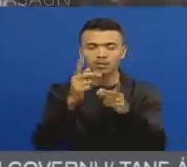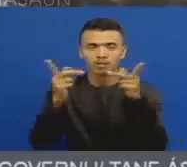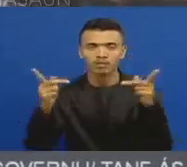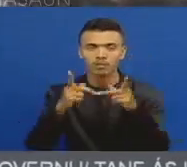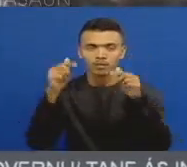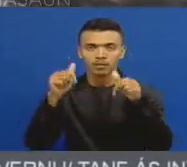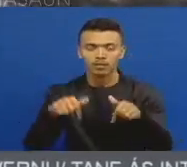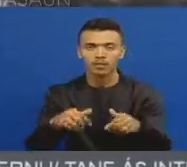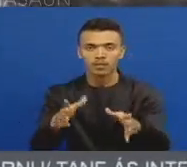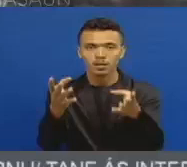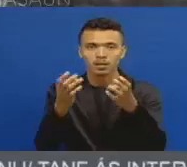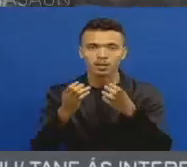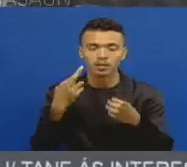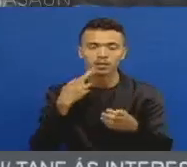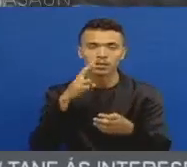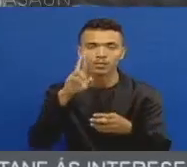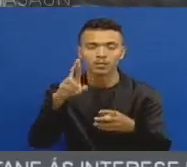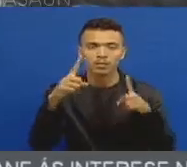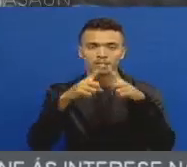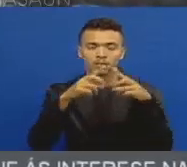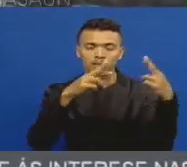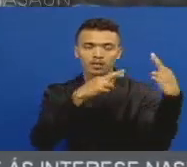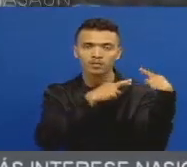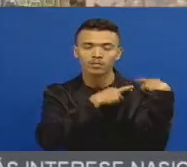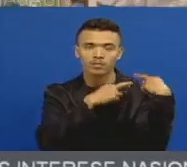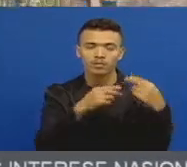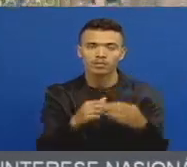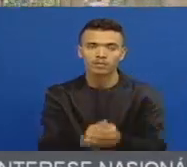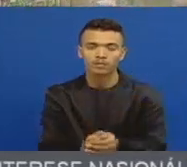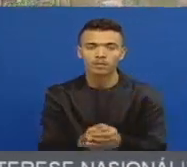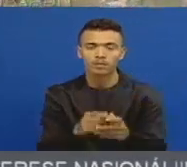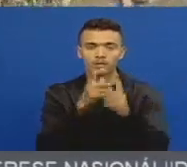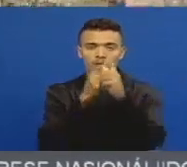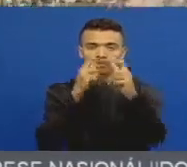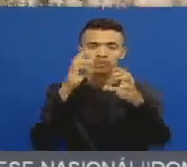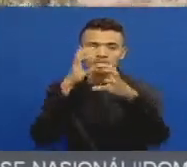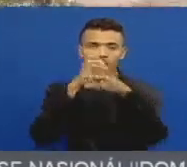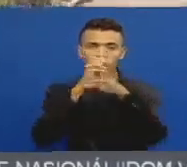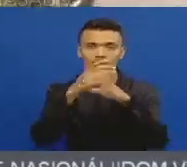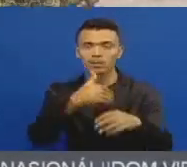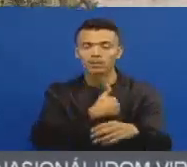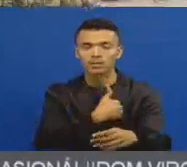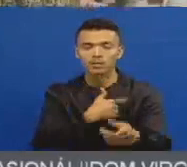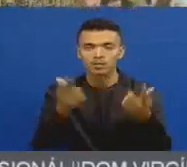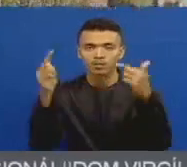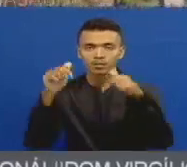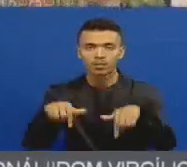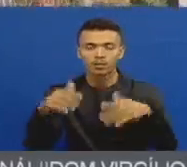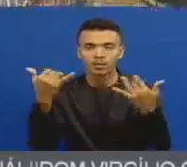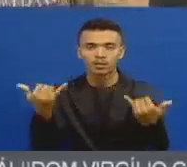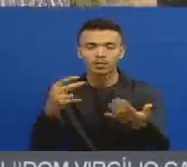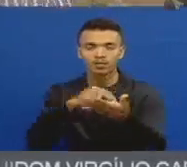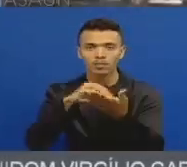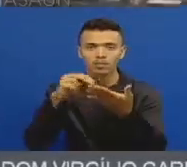nem cara recomendo por parte competente lili passamento care transporte careta sidauto agora dau kita ten